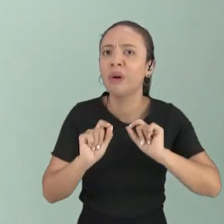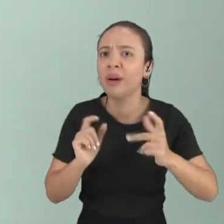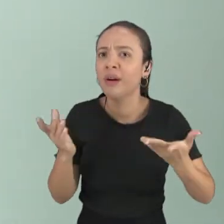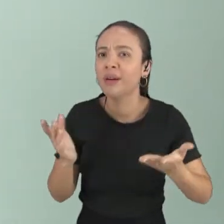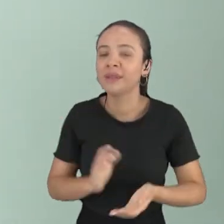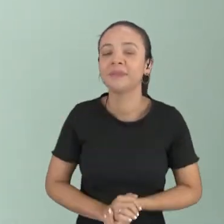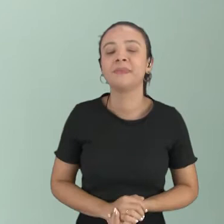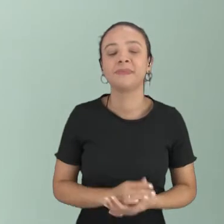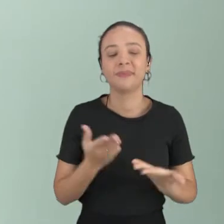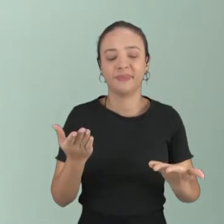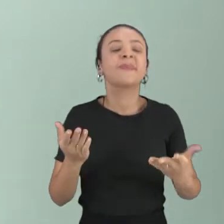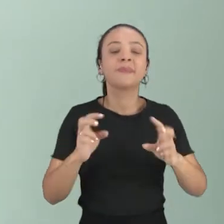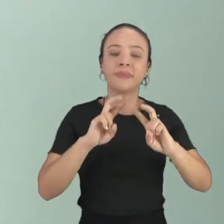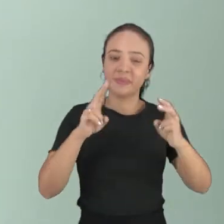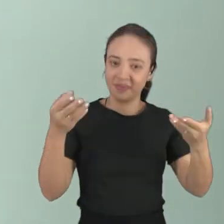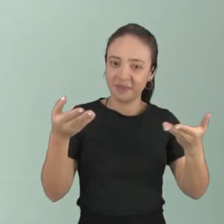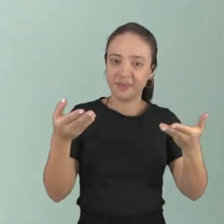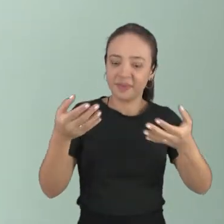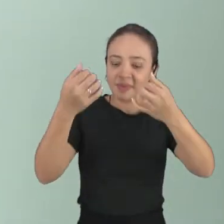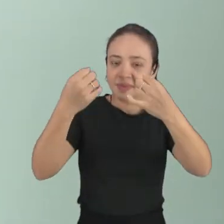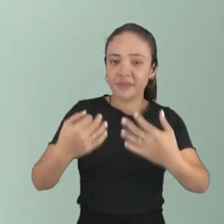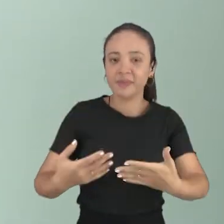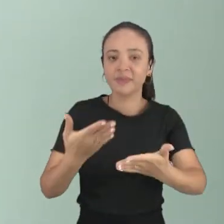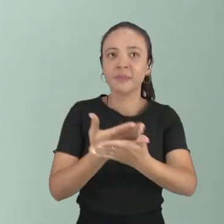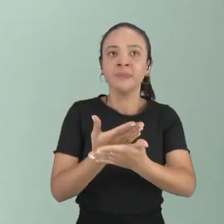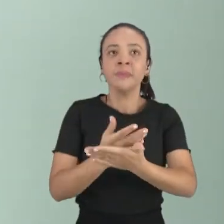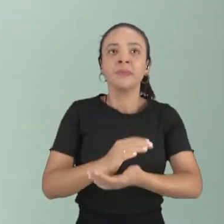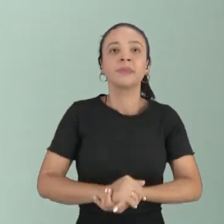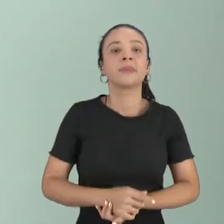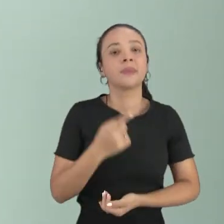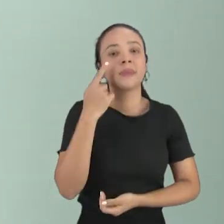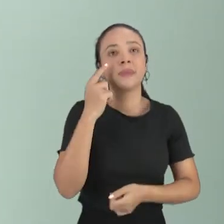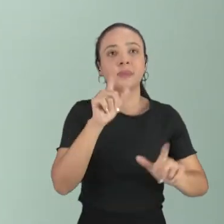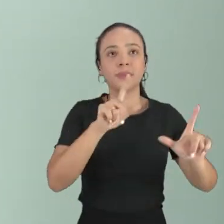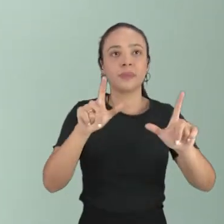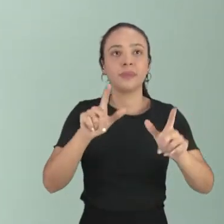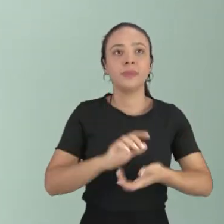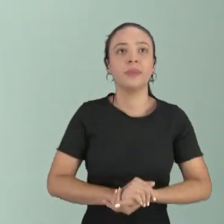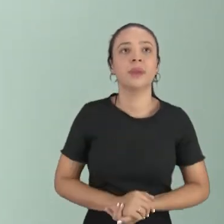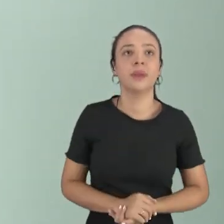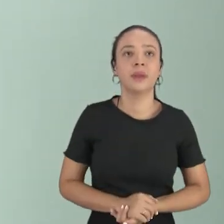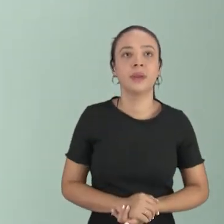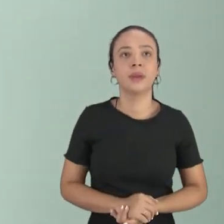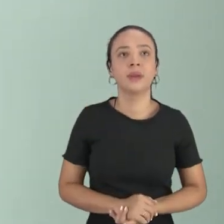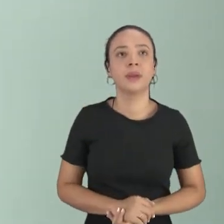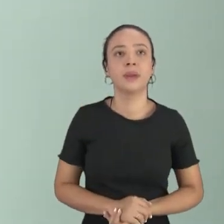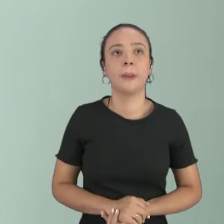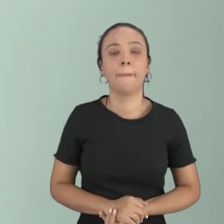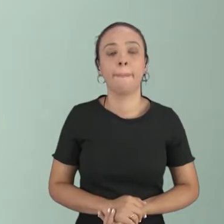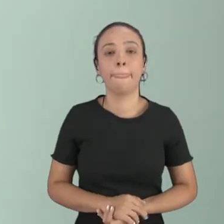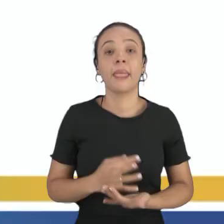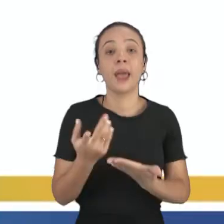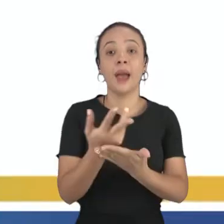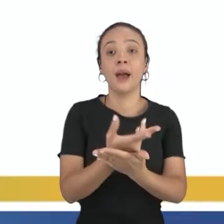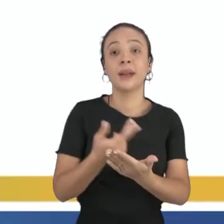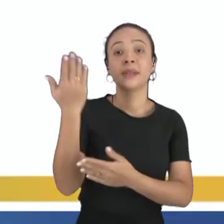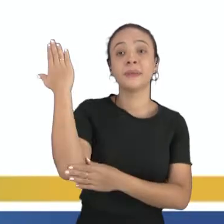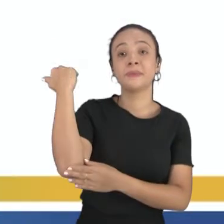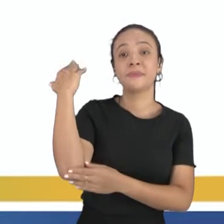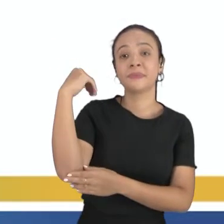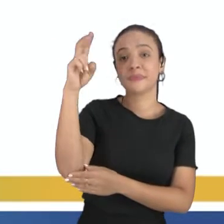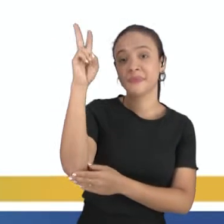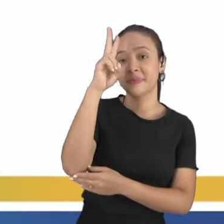E é sobre isso que nós vamos falar na aula de hoje, tá bom? Acompanhe comigo no próximo slide. Arte